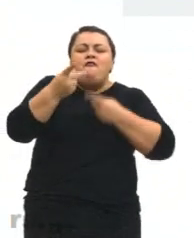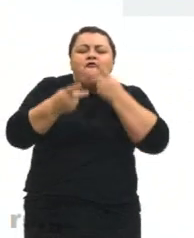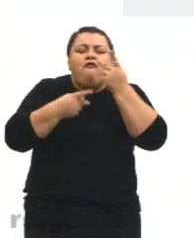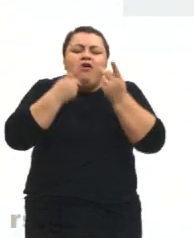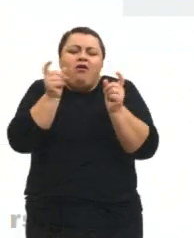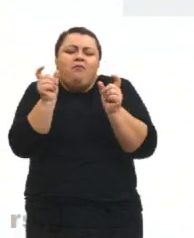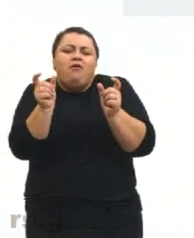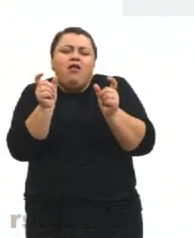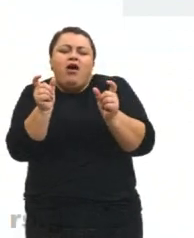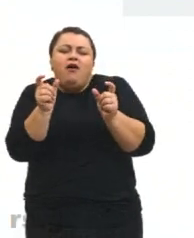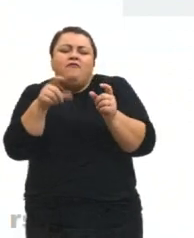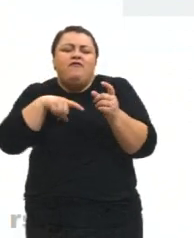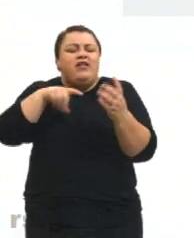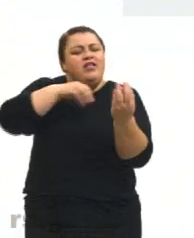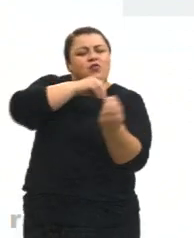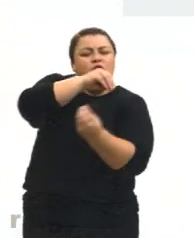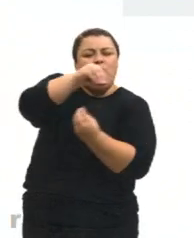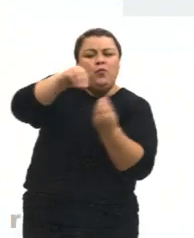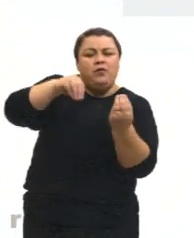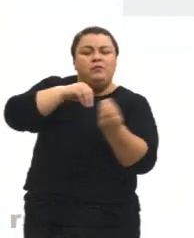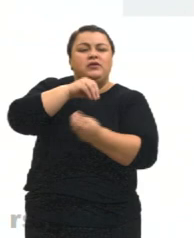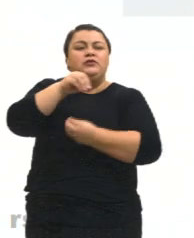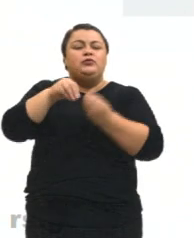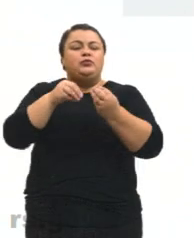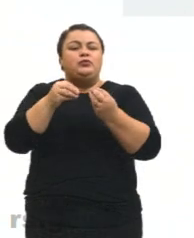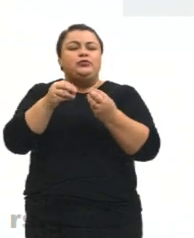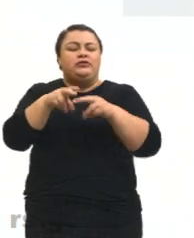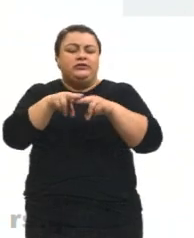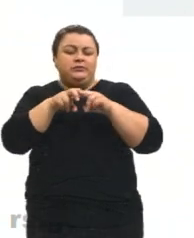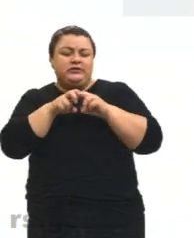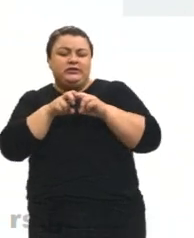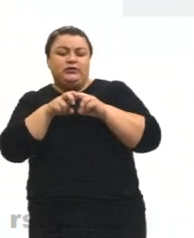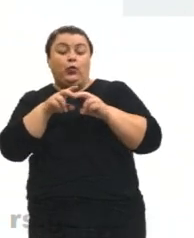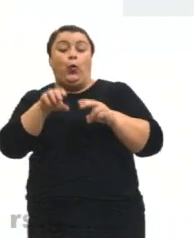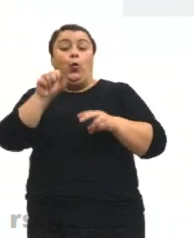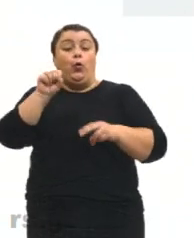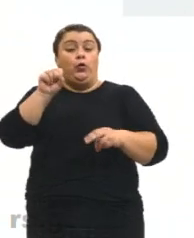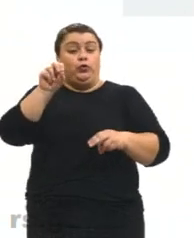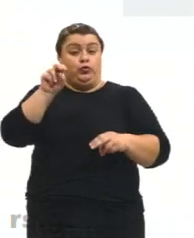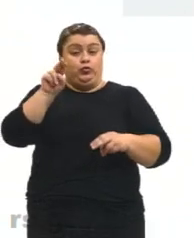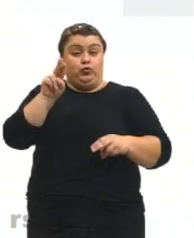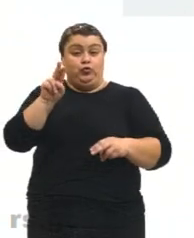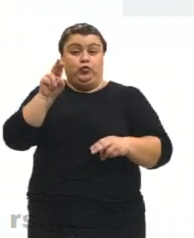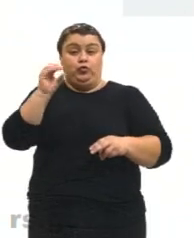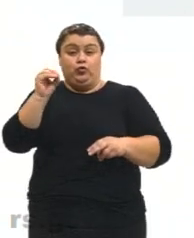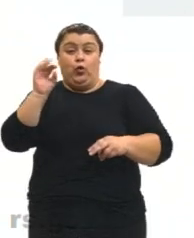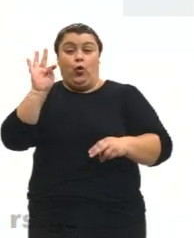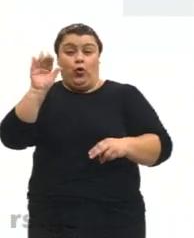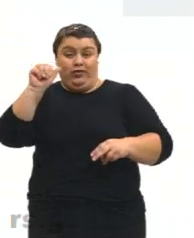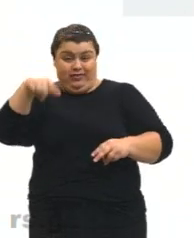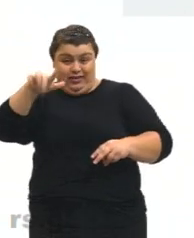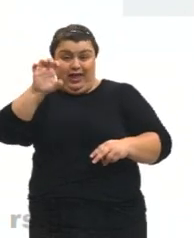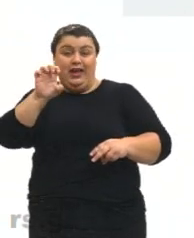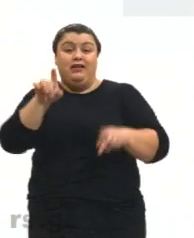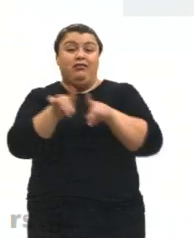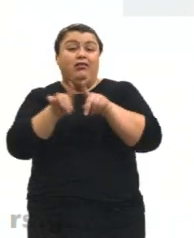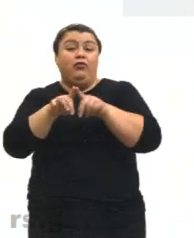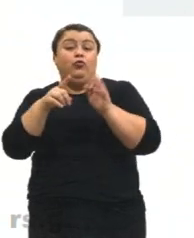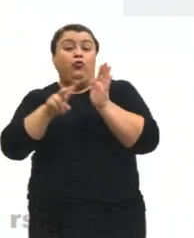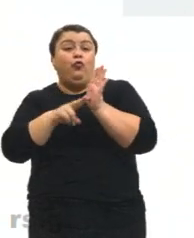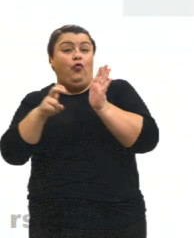o que vai acontecendo é uma mistura né que se vê tanto no sotaque como eu já tinha falado quanto nesse vocabulário